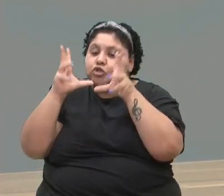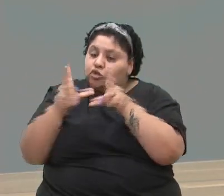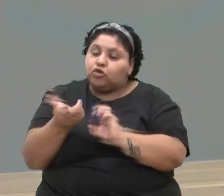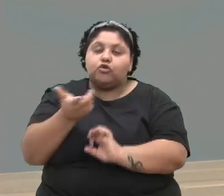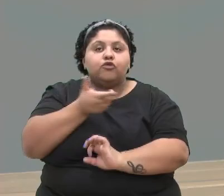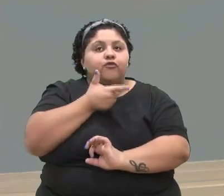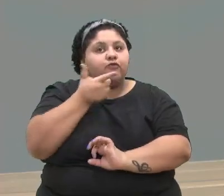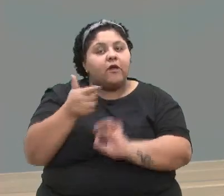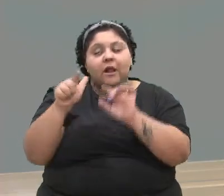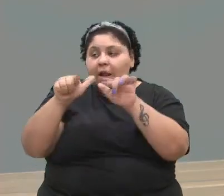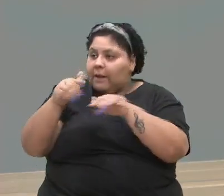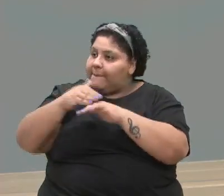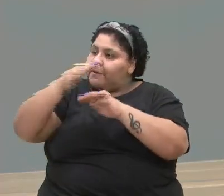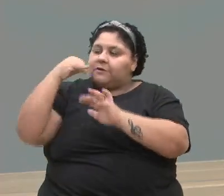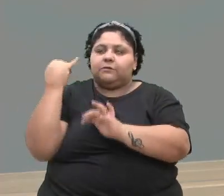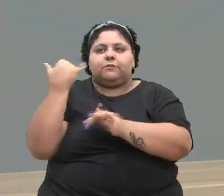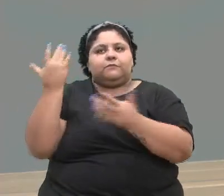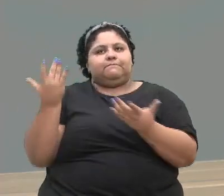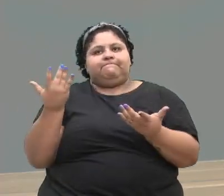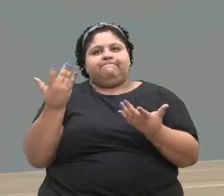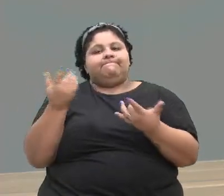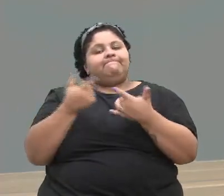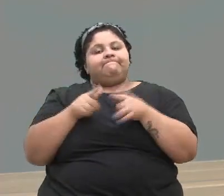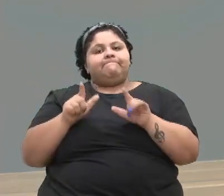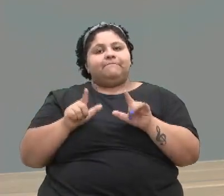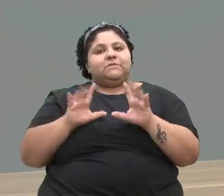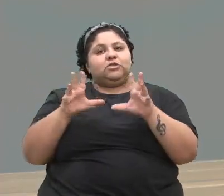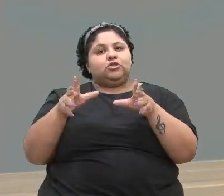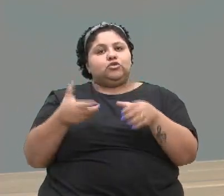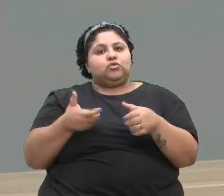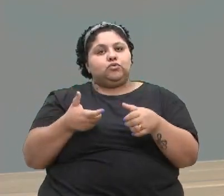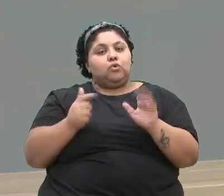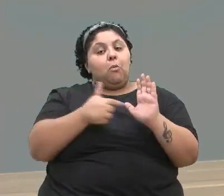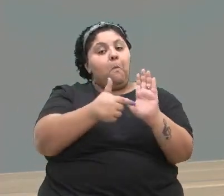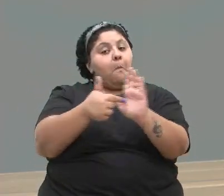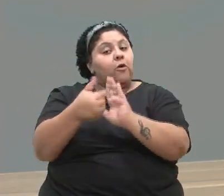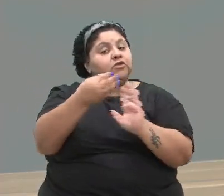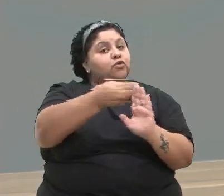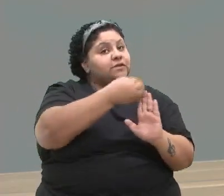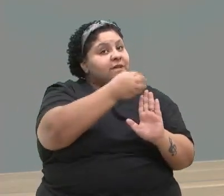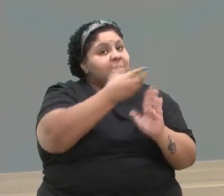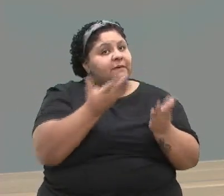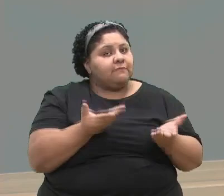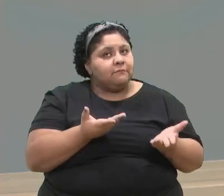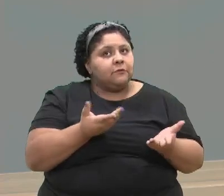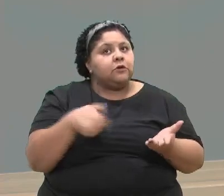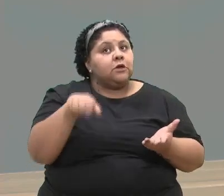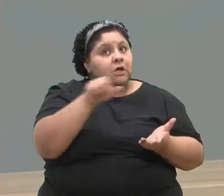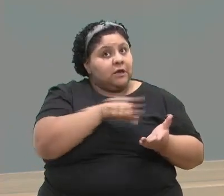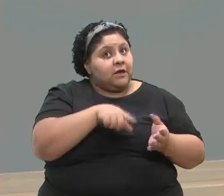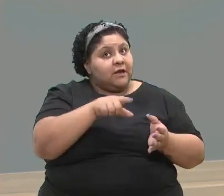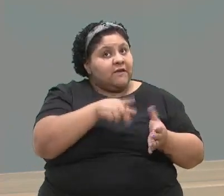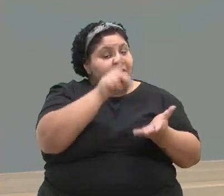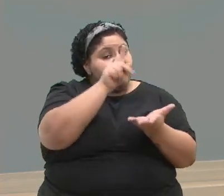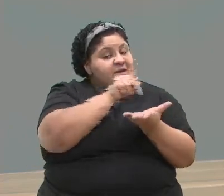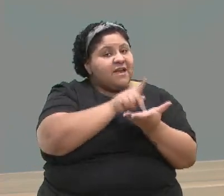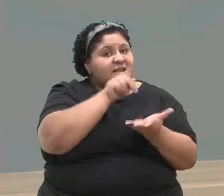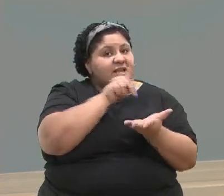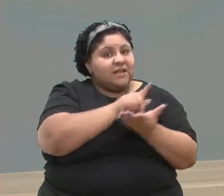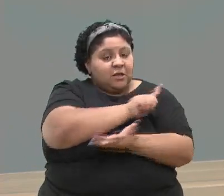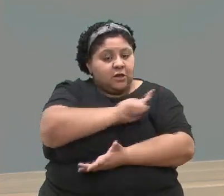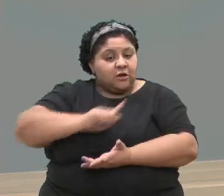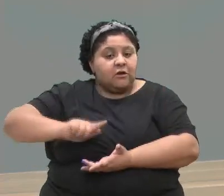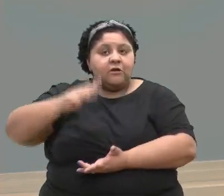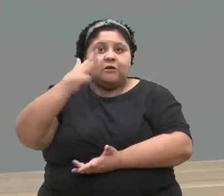as áreas mais importantes. Só que tudo isso tem reflexo no orçamento, né? Então vamos ser coerentes. O governo